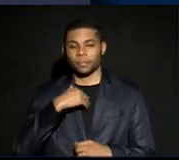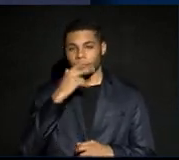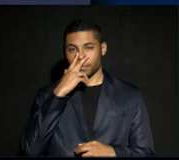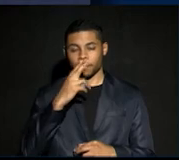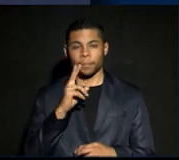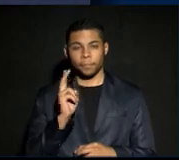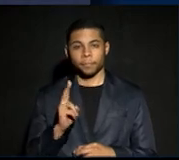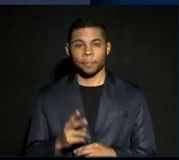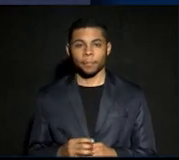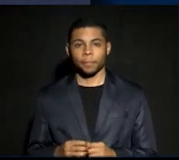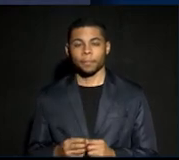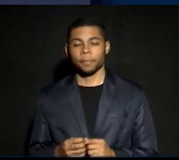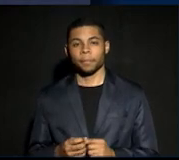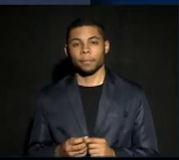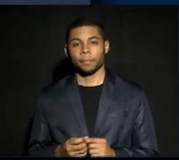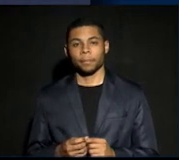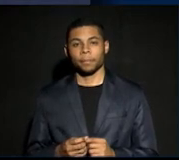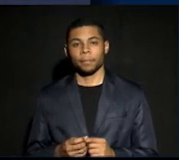que